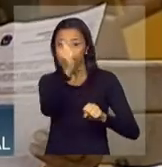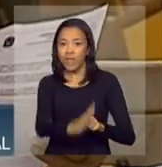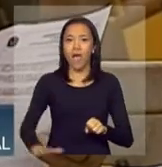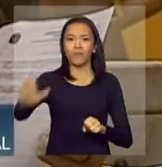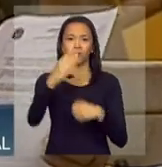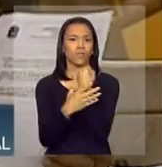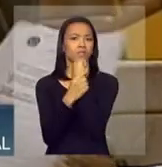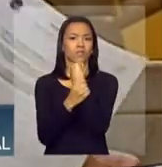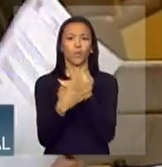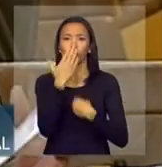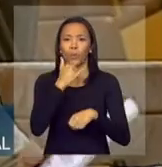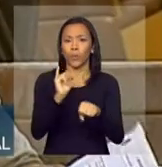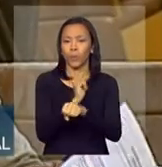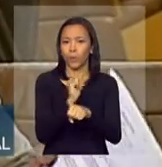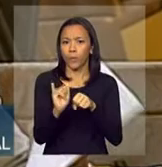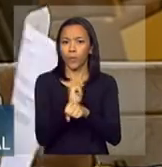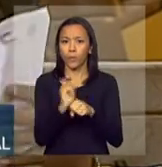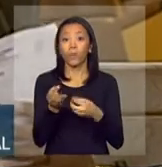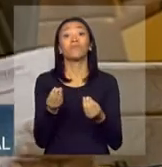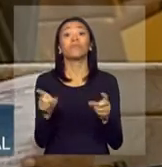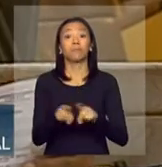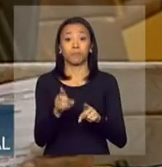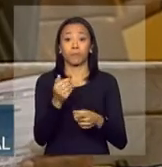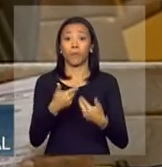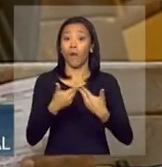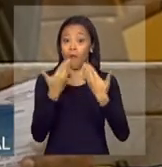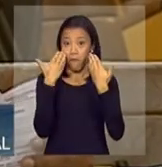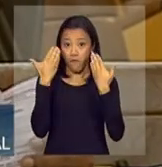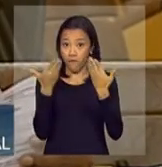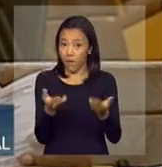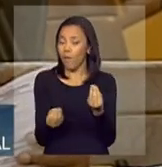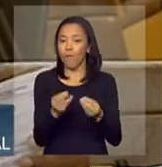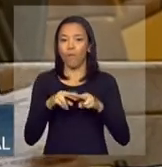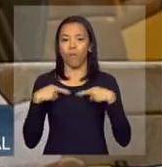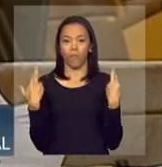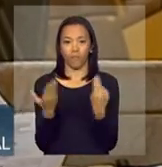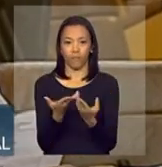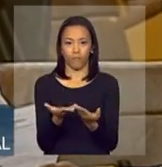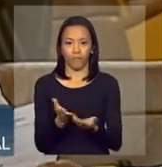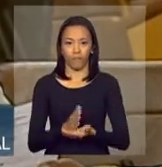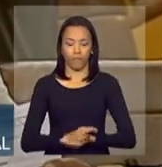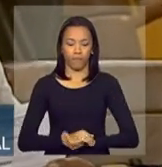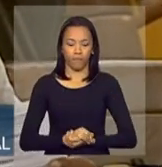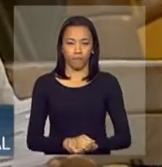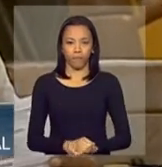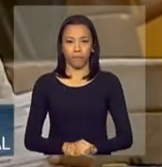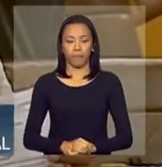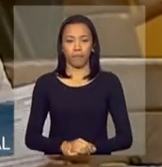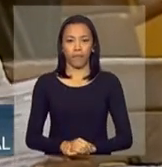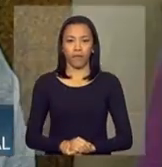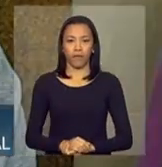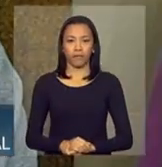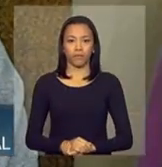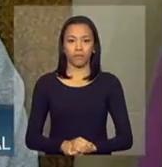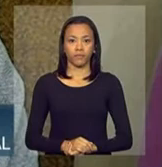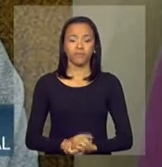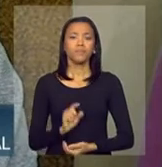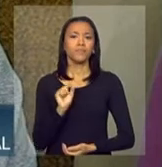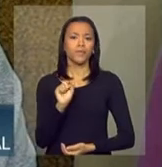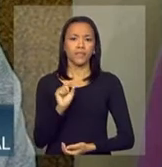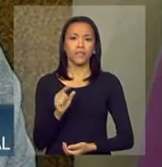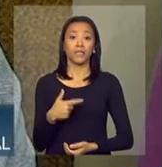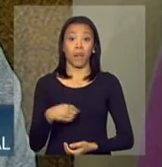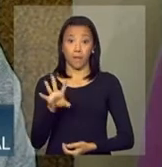Nacional de Segurança Alimentar e Nutricional. Acompanhe a reunião. São quatro etnias que sejam recebidos